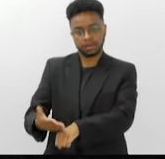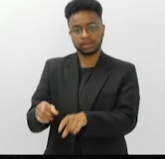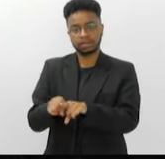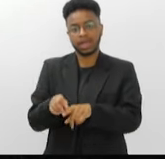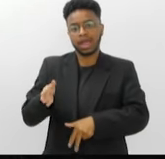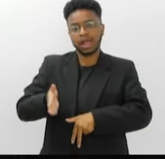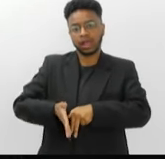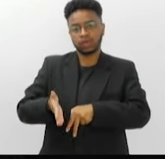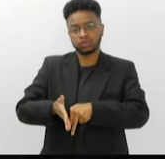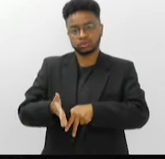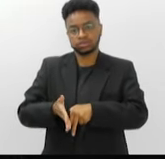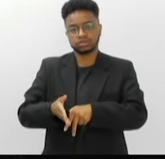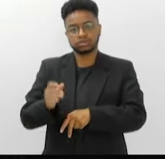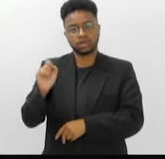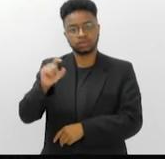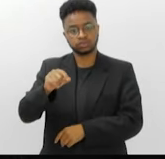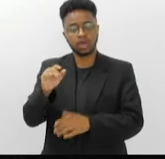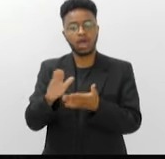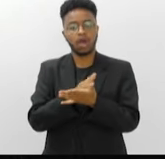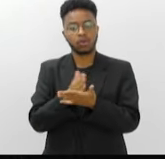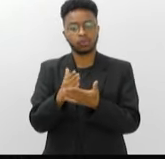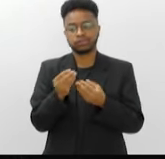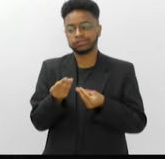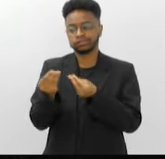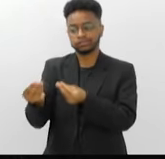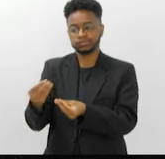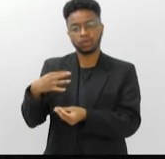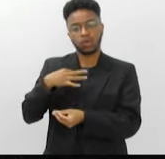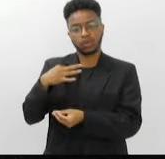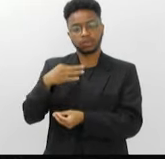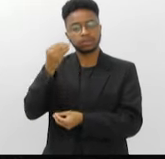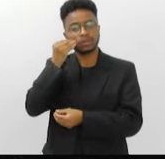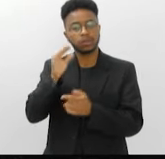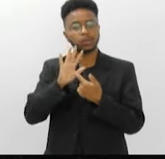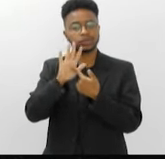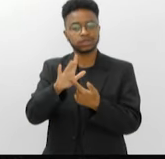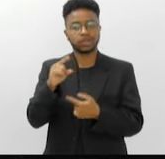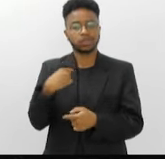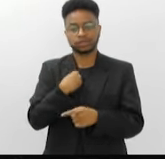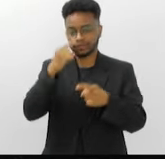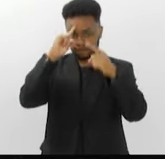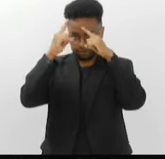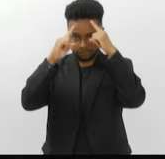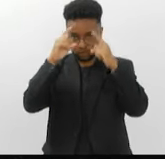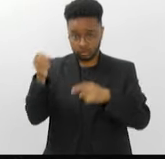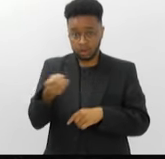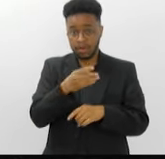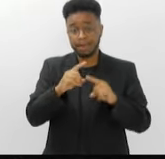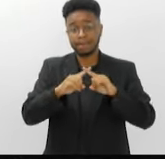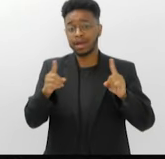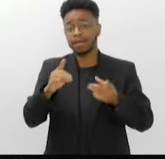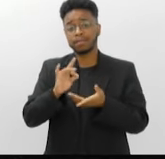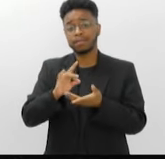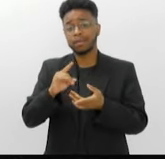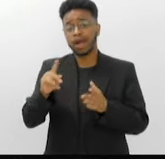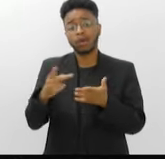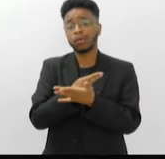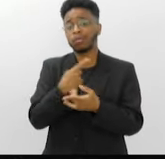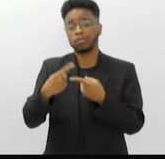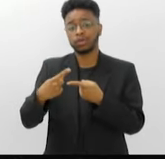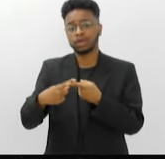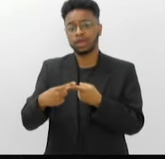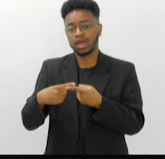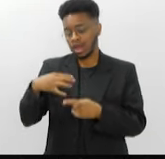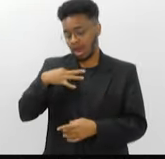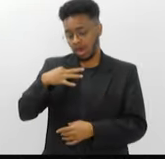vão receber umas fantasias para dizer que estão inovando. Mas tudo isso é porque os uniformes desse